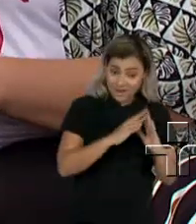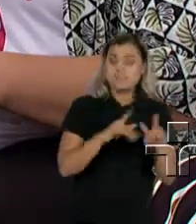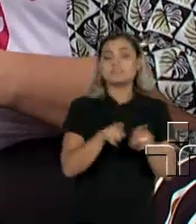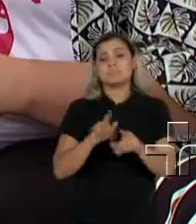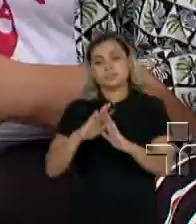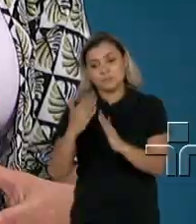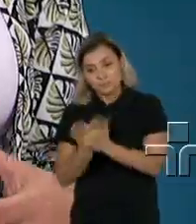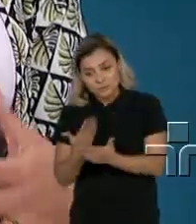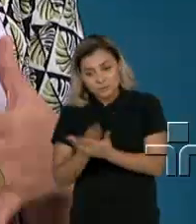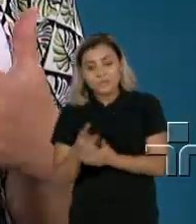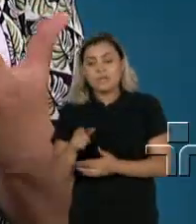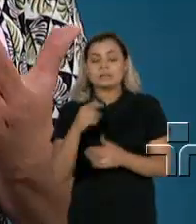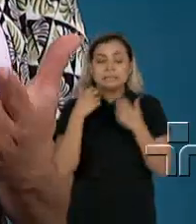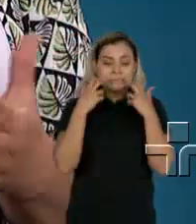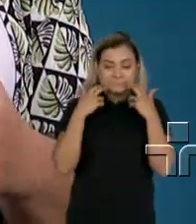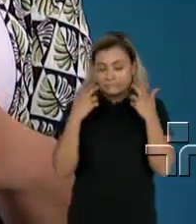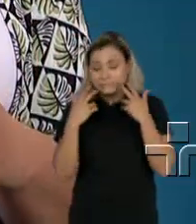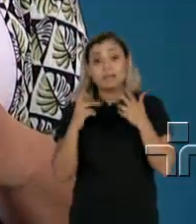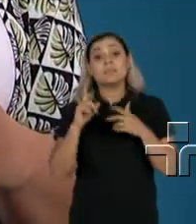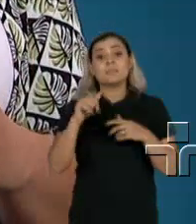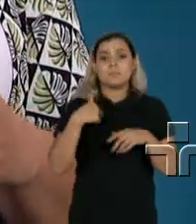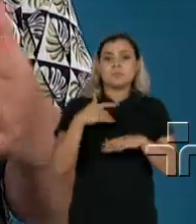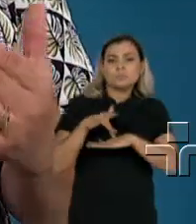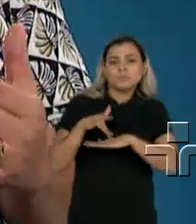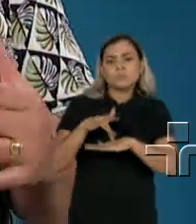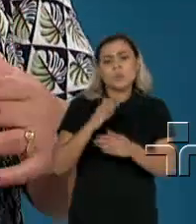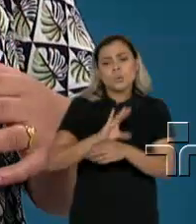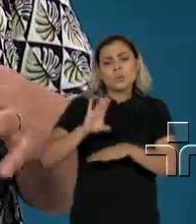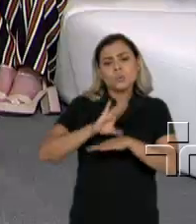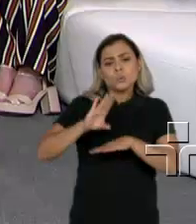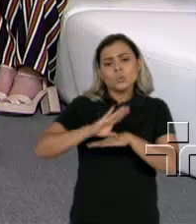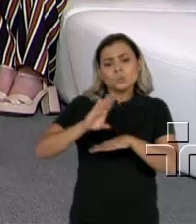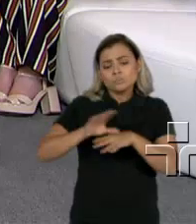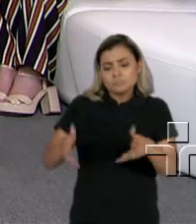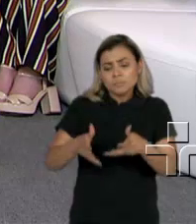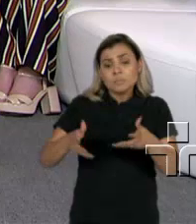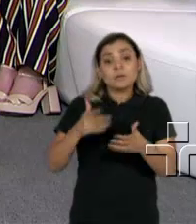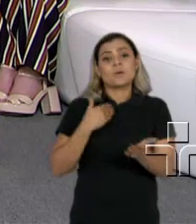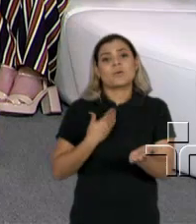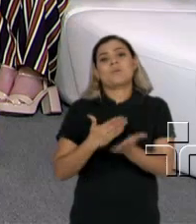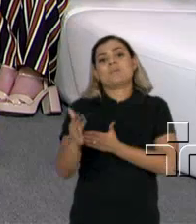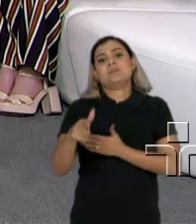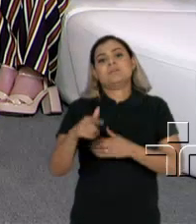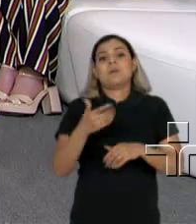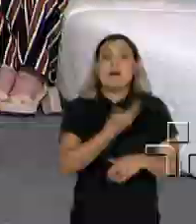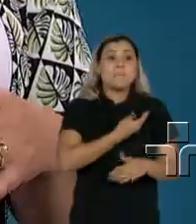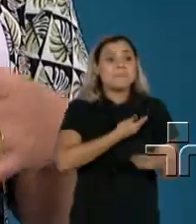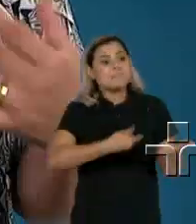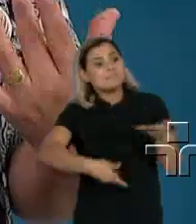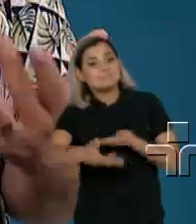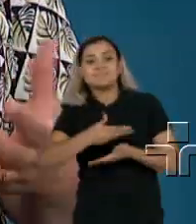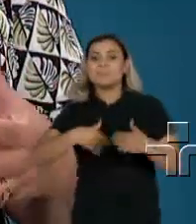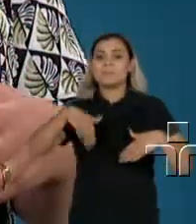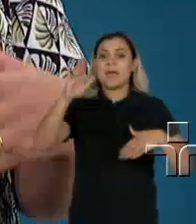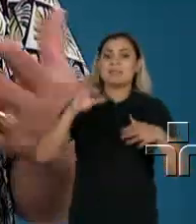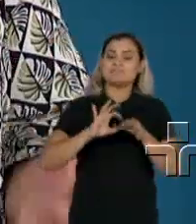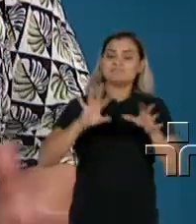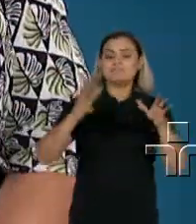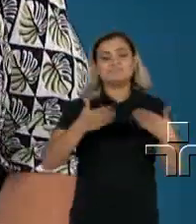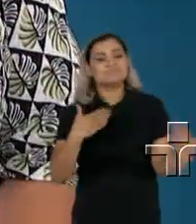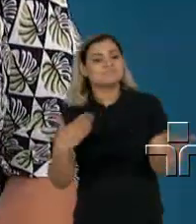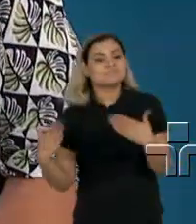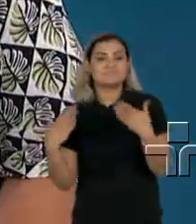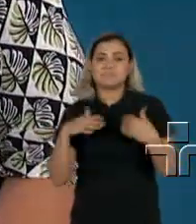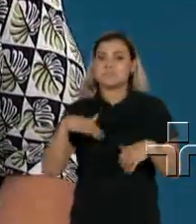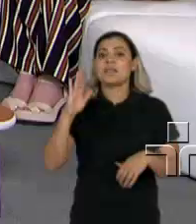e depois de um tempinho fazendo balé no início aí ela começou a fazer mais amiguismo se soltar mais em mim